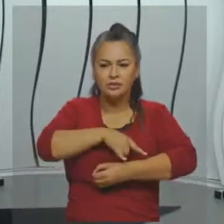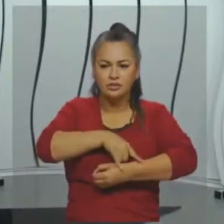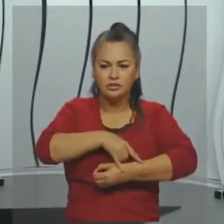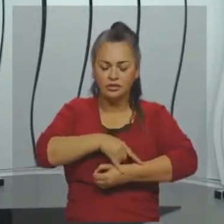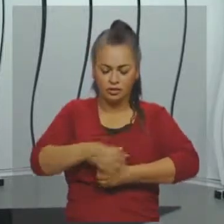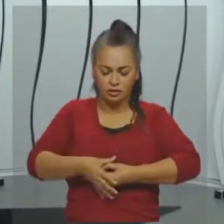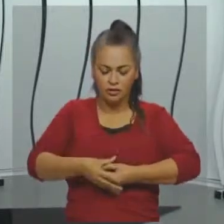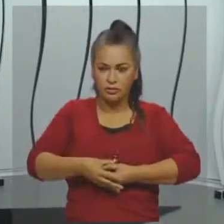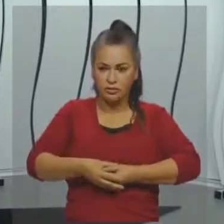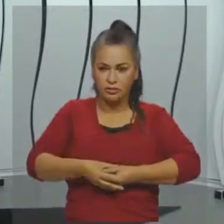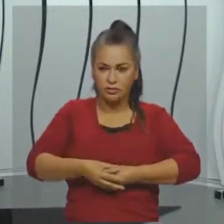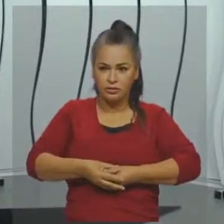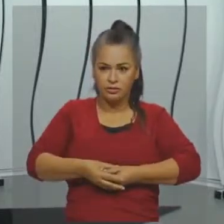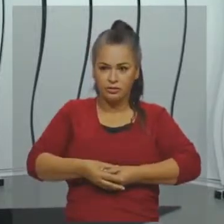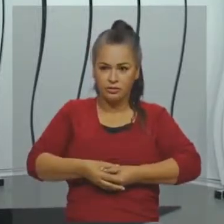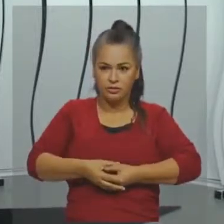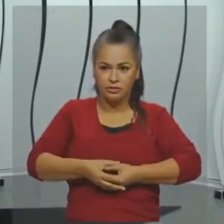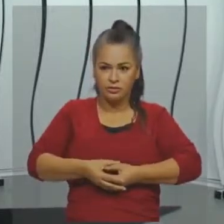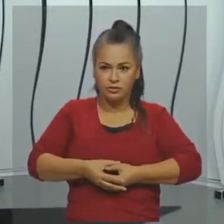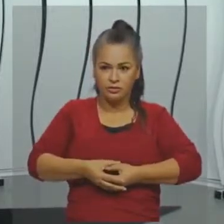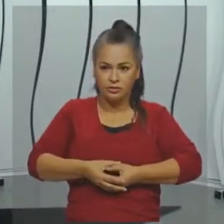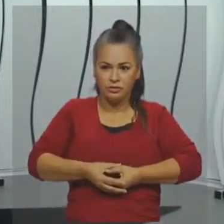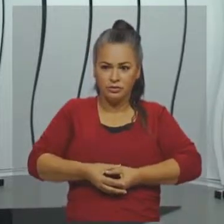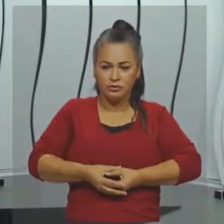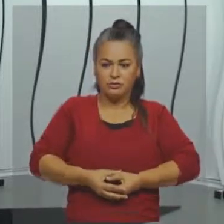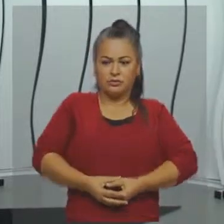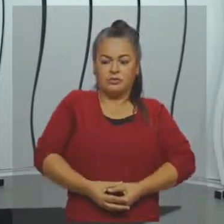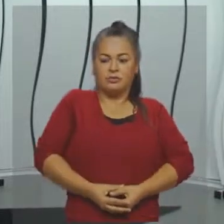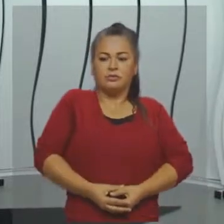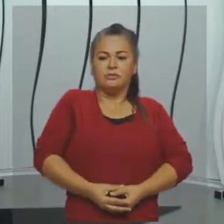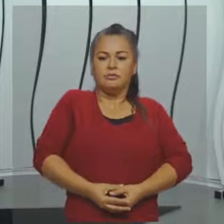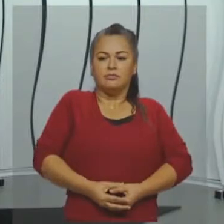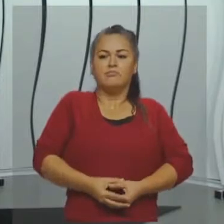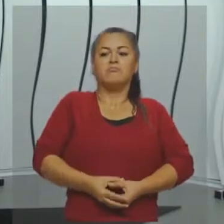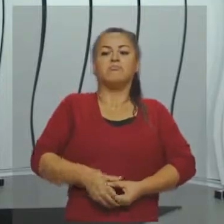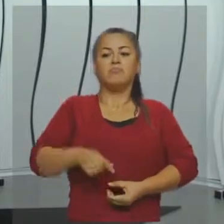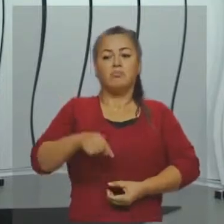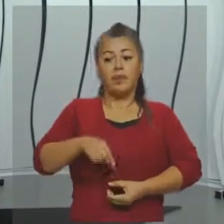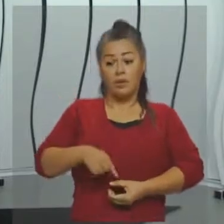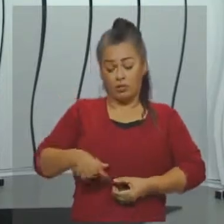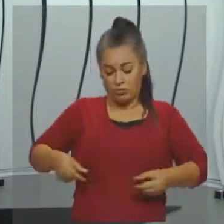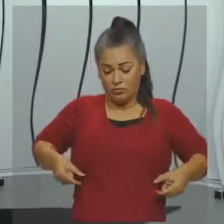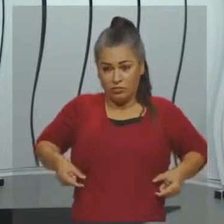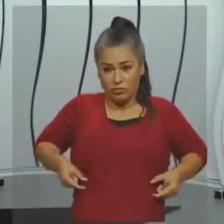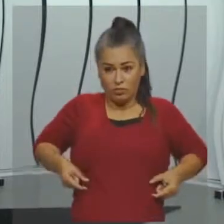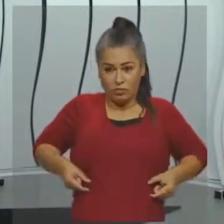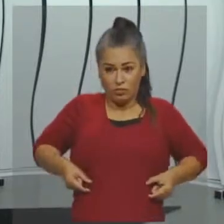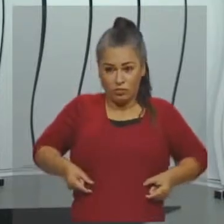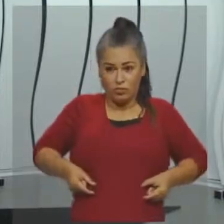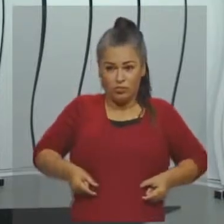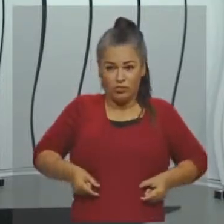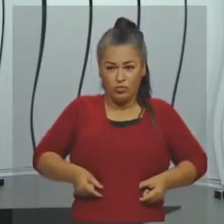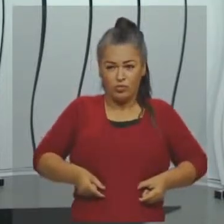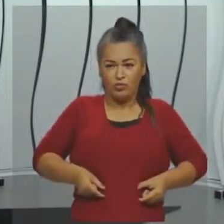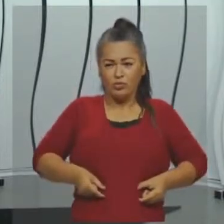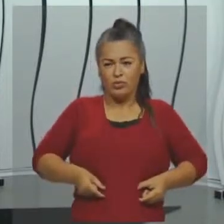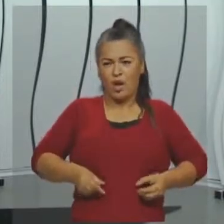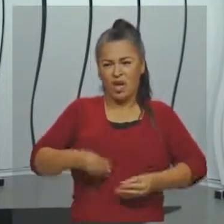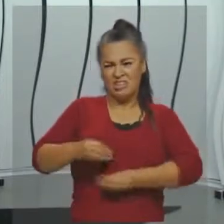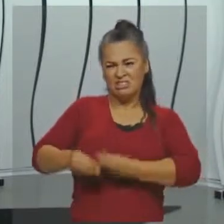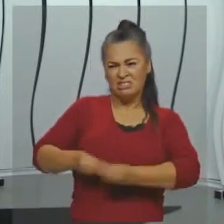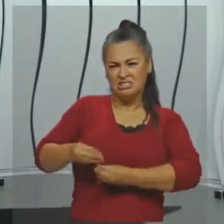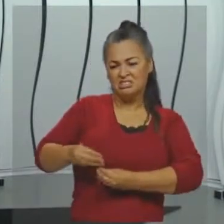produto da filtração dos rins. Então, os ureteres levaram até a bexiga, a sua bexiga ela